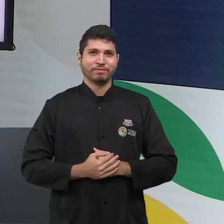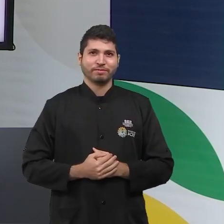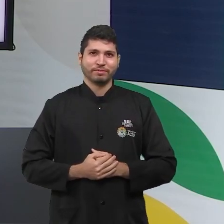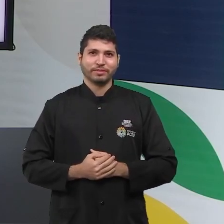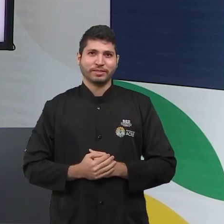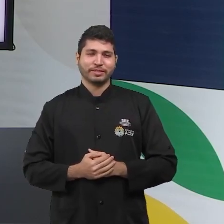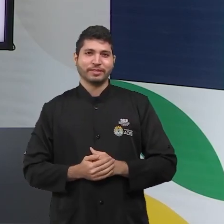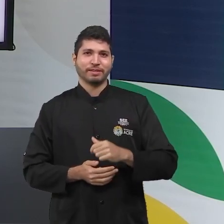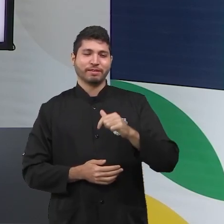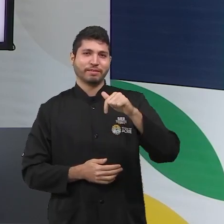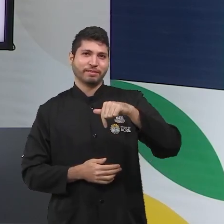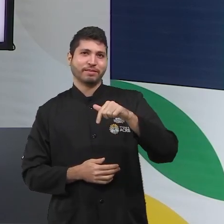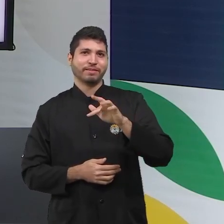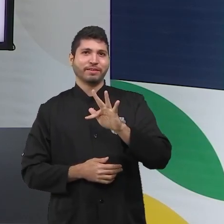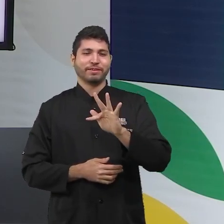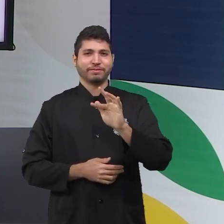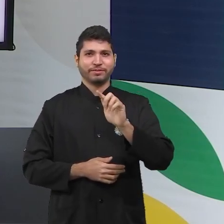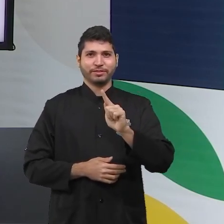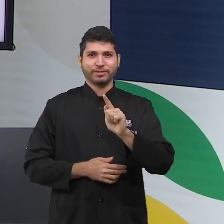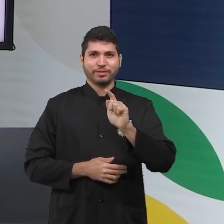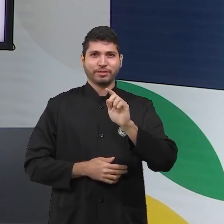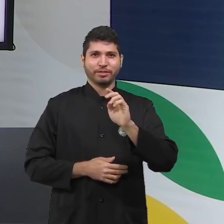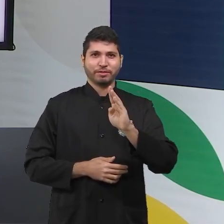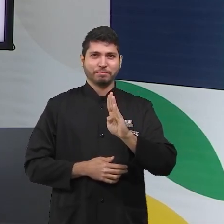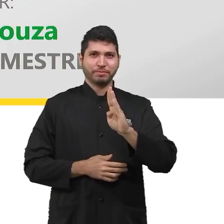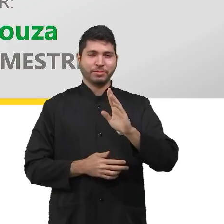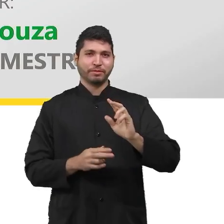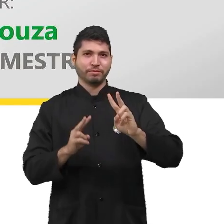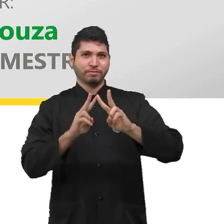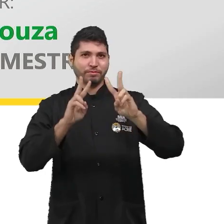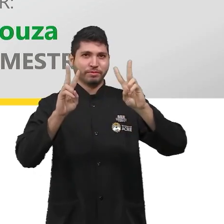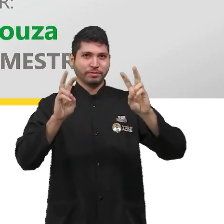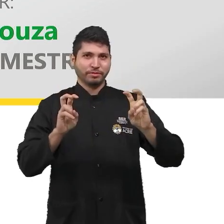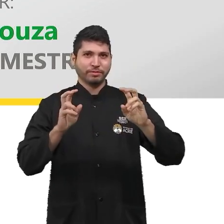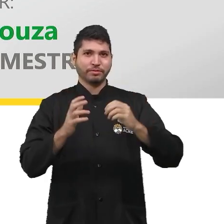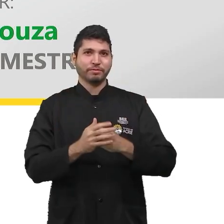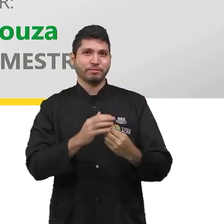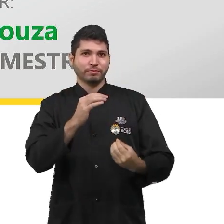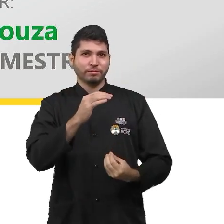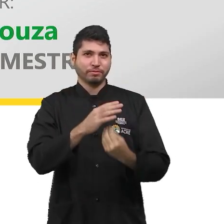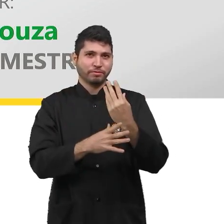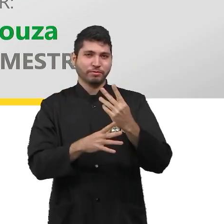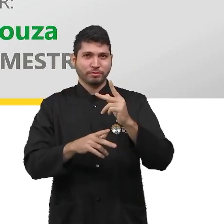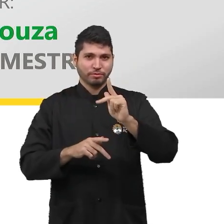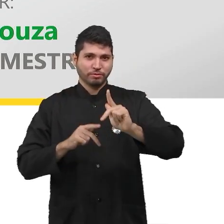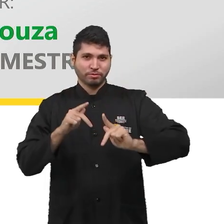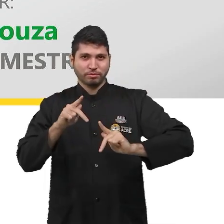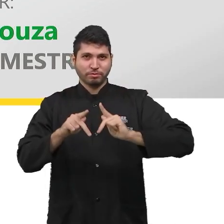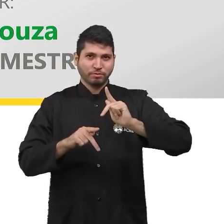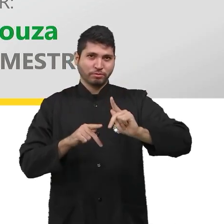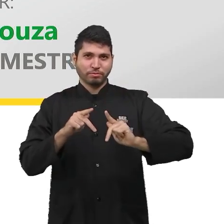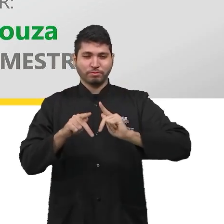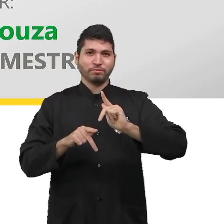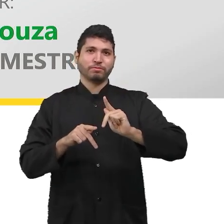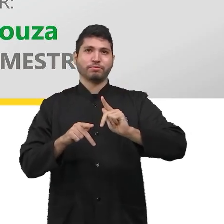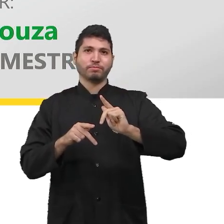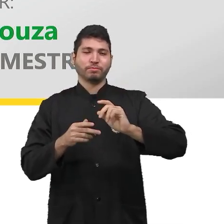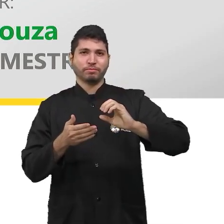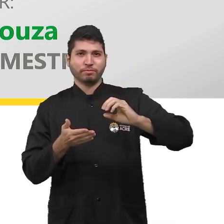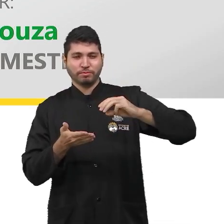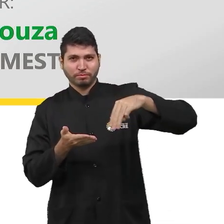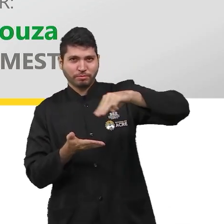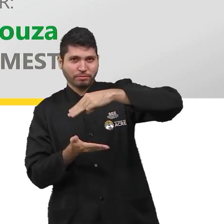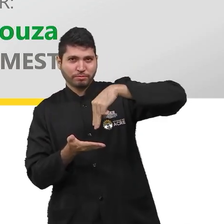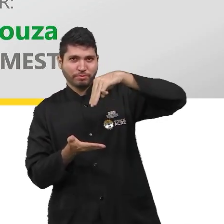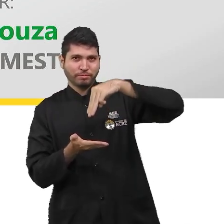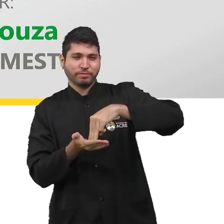formação geral básica, e o nosso tema hoje, olha só, a origem dos povos do Oriente Médio, Ásia, Europa,